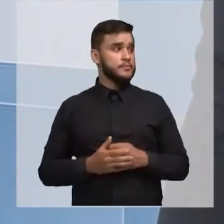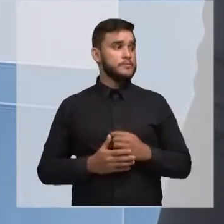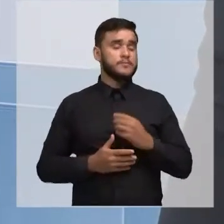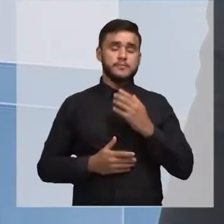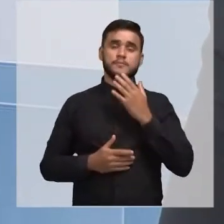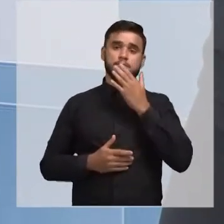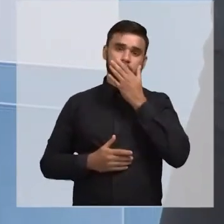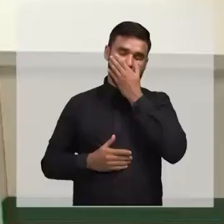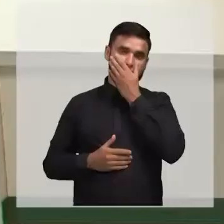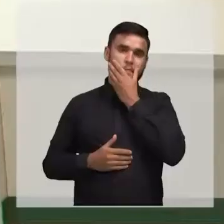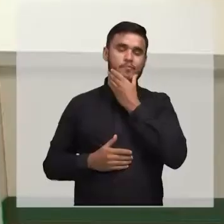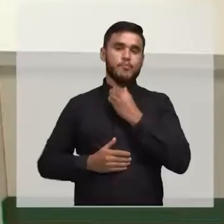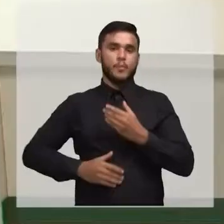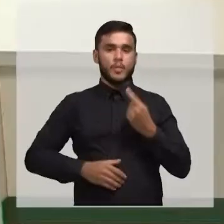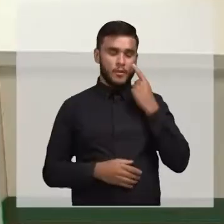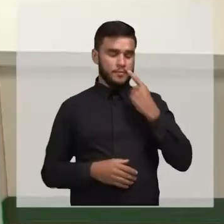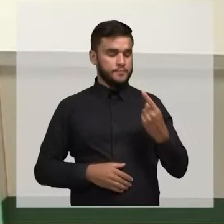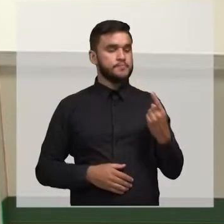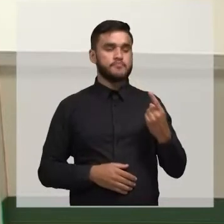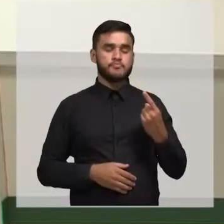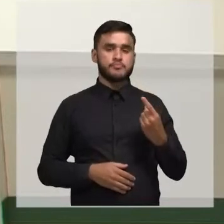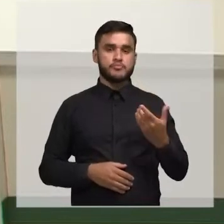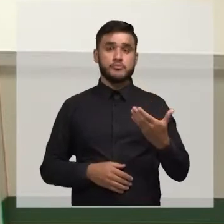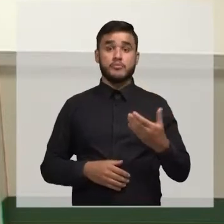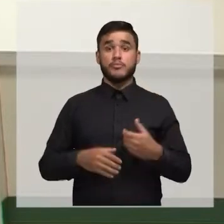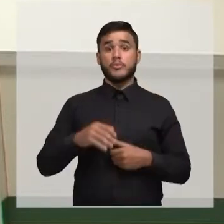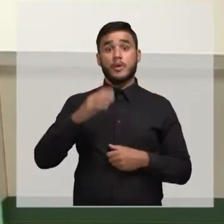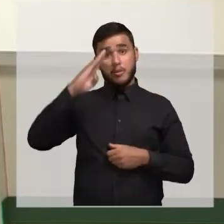cenário, sem o Lula, Jair Bolsonaro